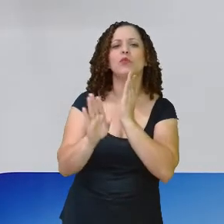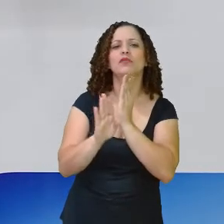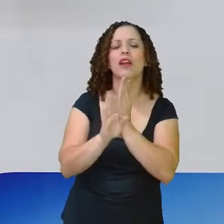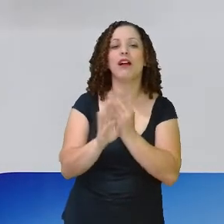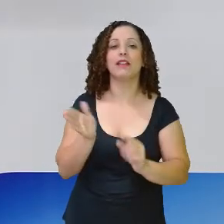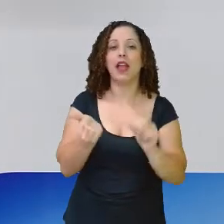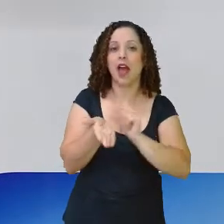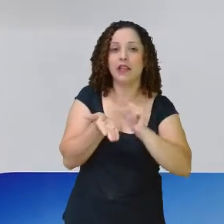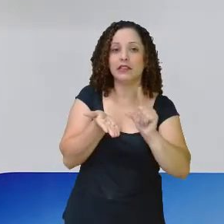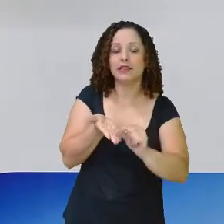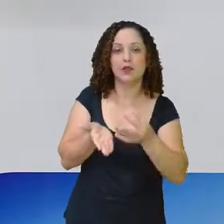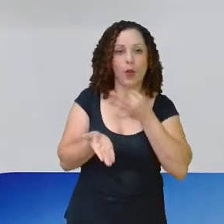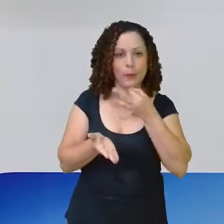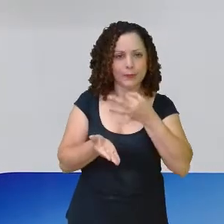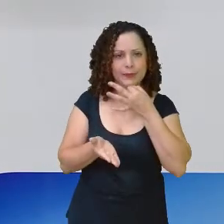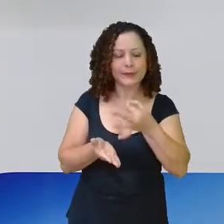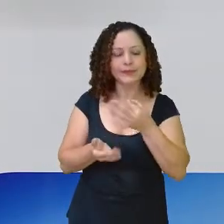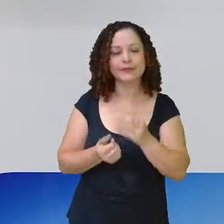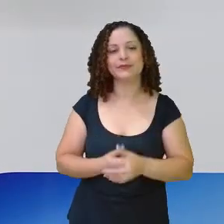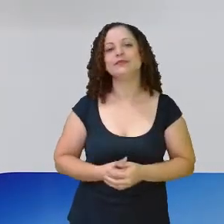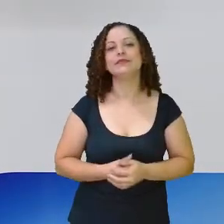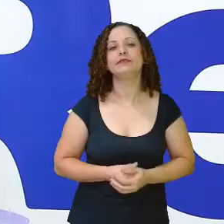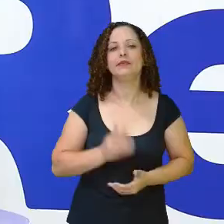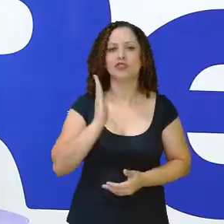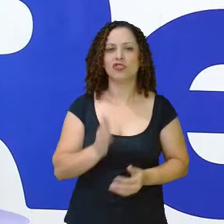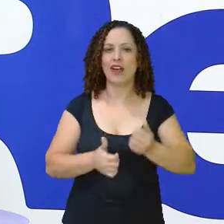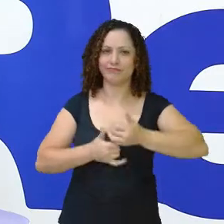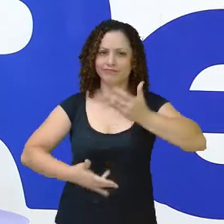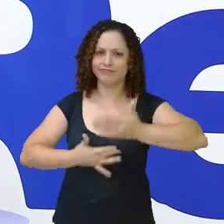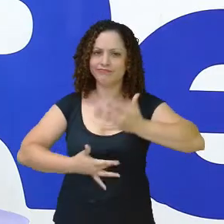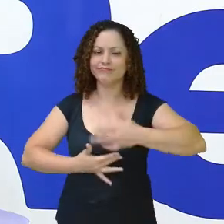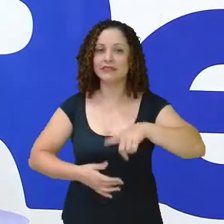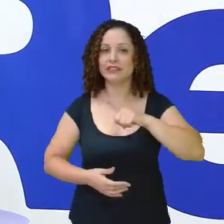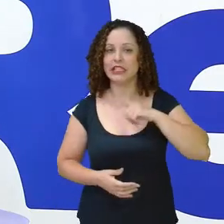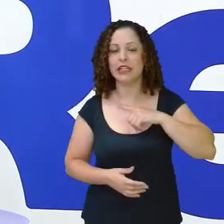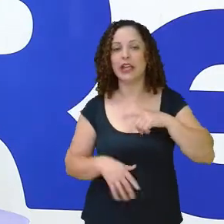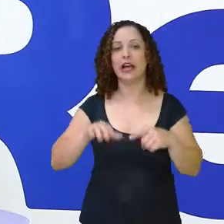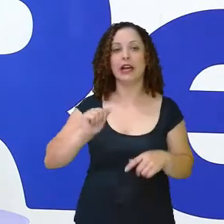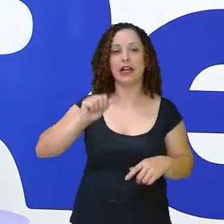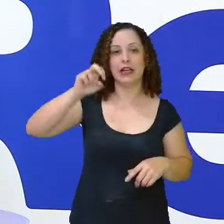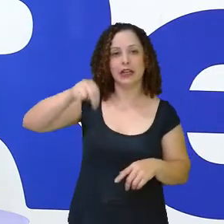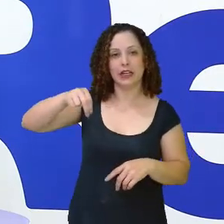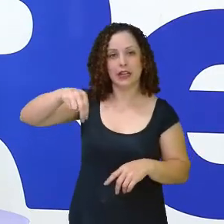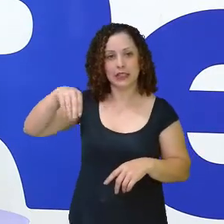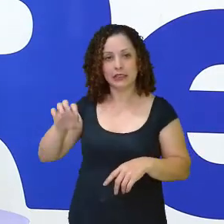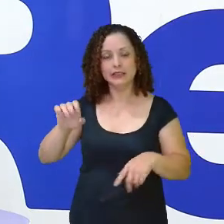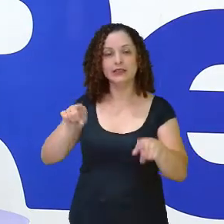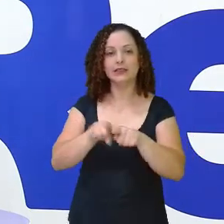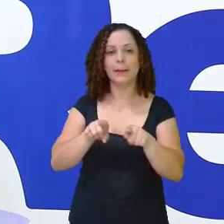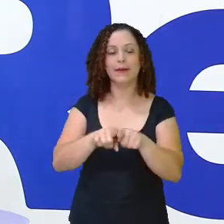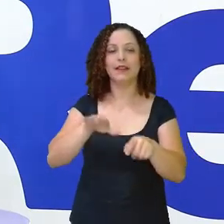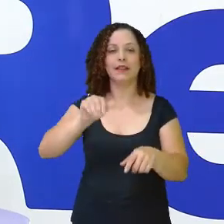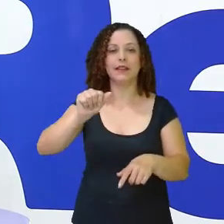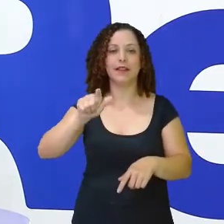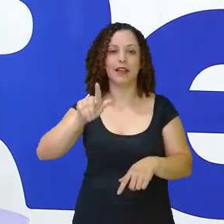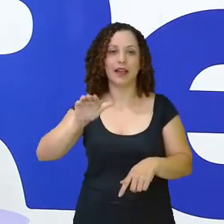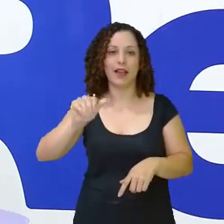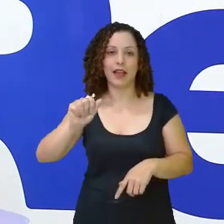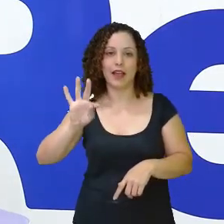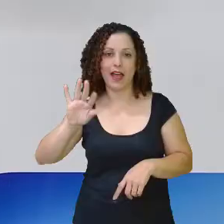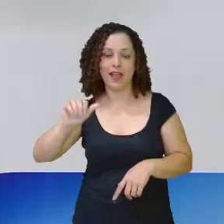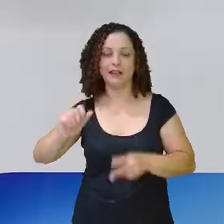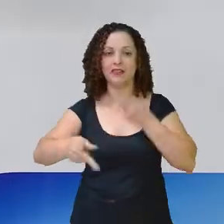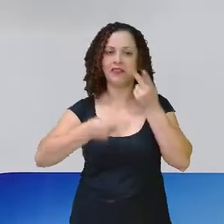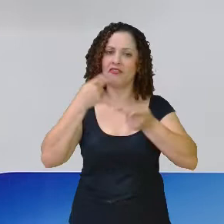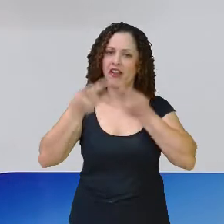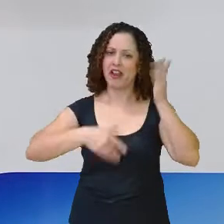têm alguma dúvida disso? Disseram alguma coisa aí, professor? A Anne e a Agatha estão dizendo aqui que pode ser qualquer um dos dois.